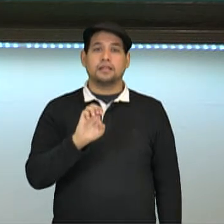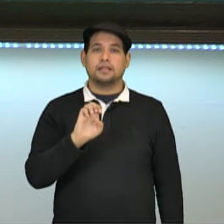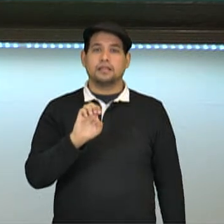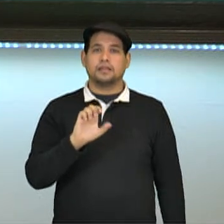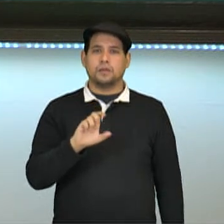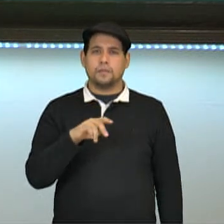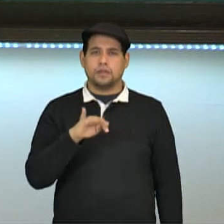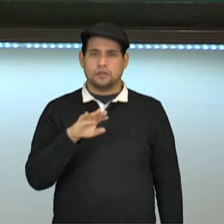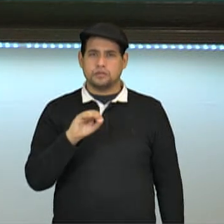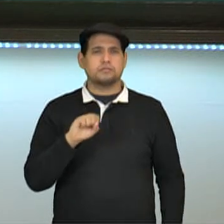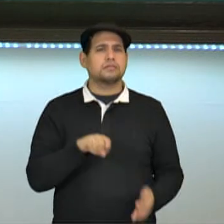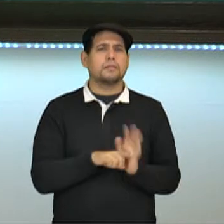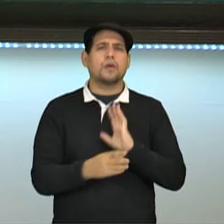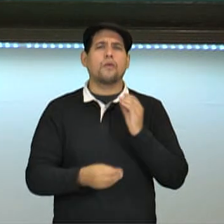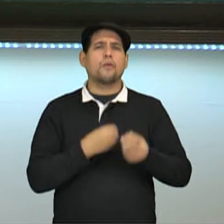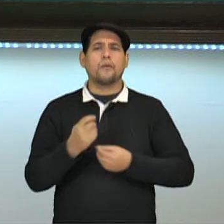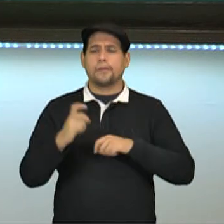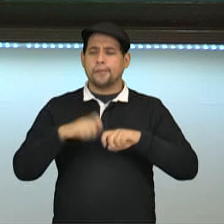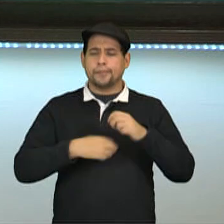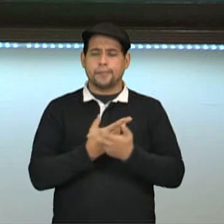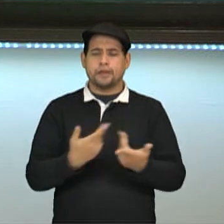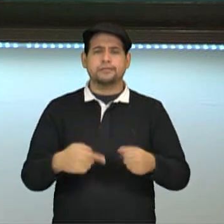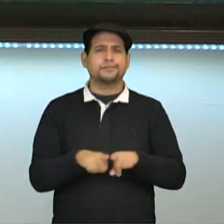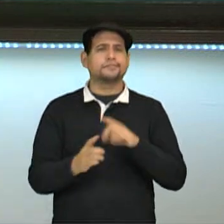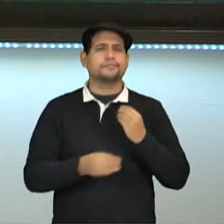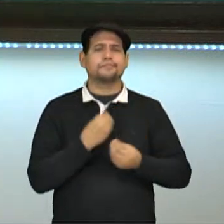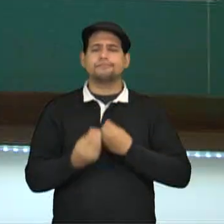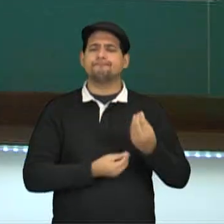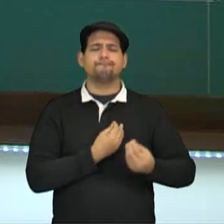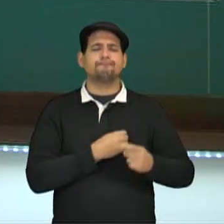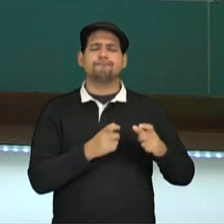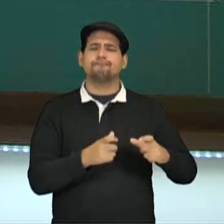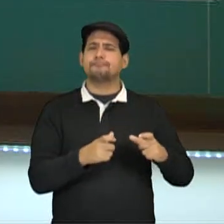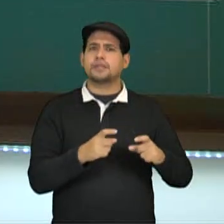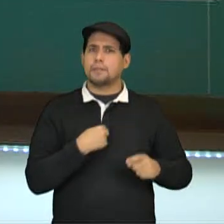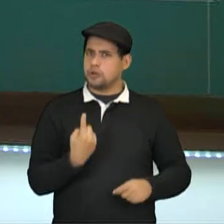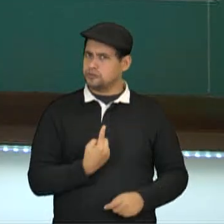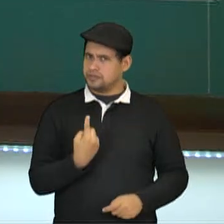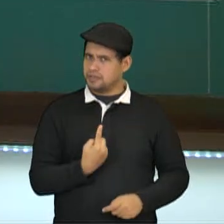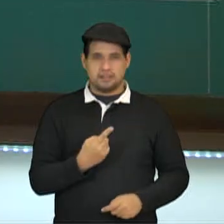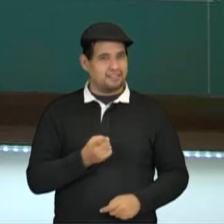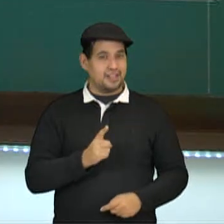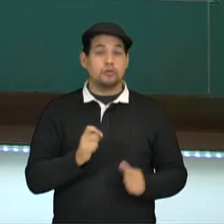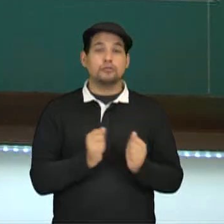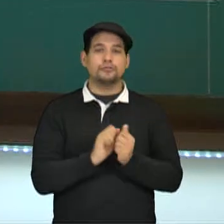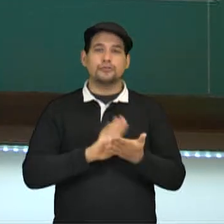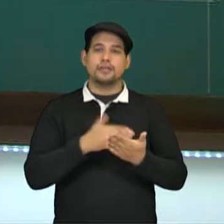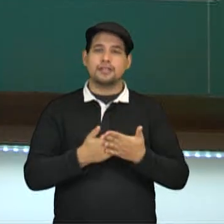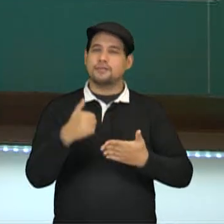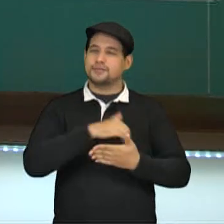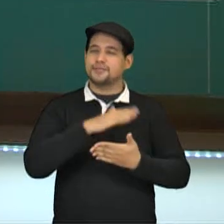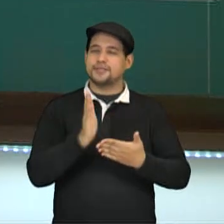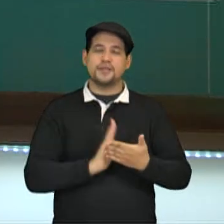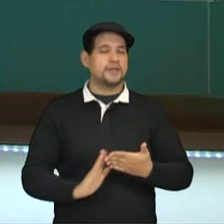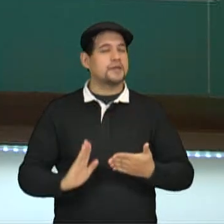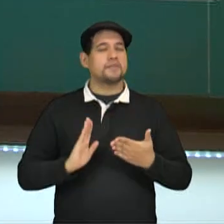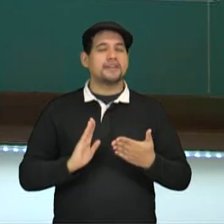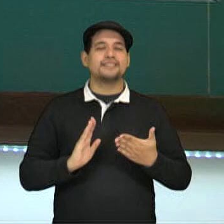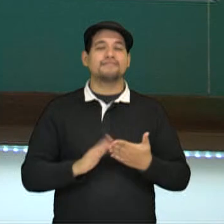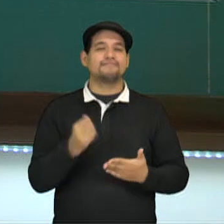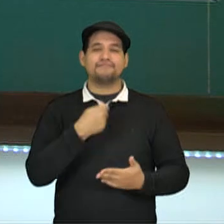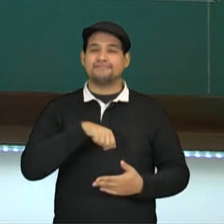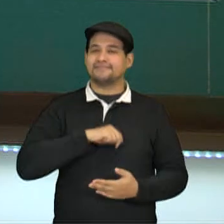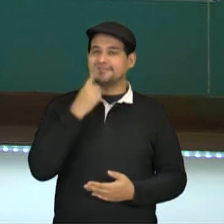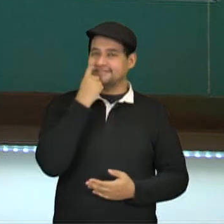reprodução deles e o habitat deles. E eu não estou sozinha, eu estou em ótima companhia. O